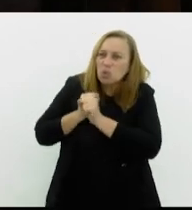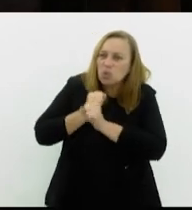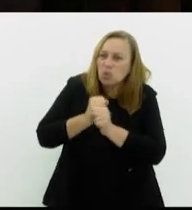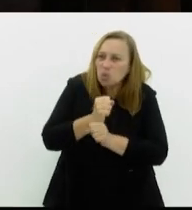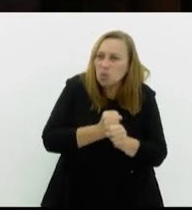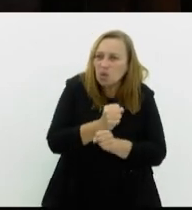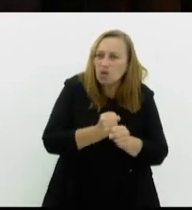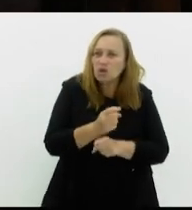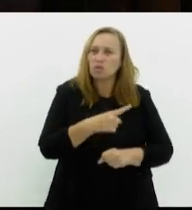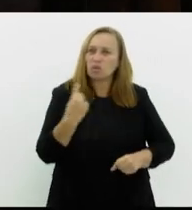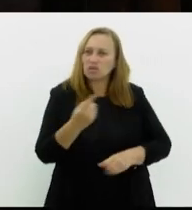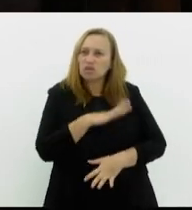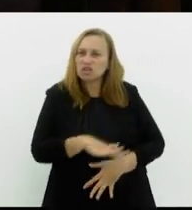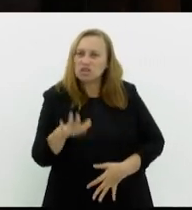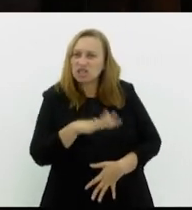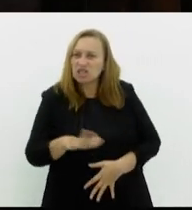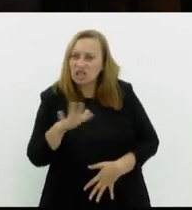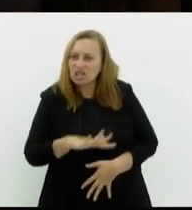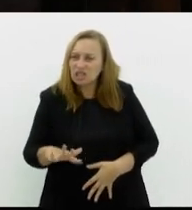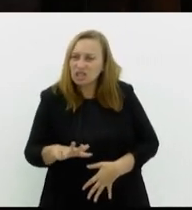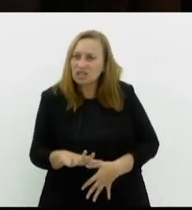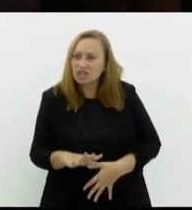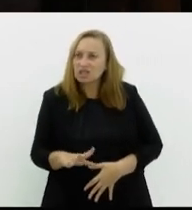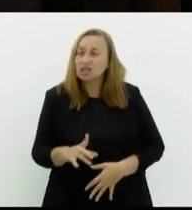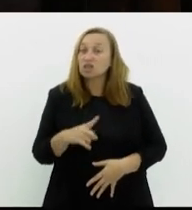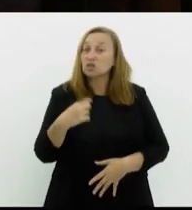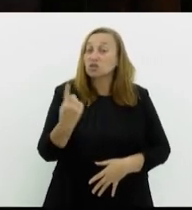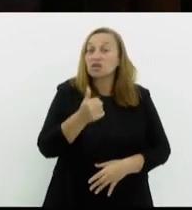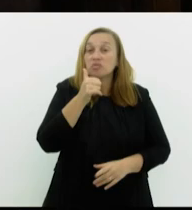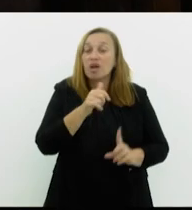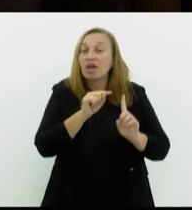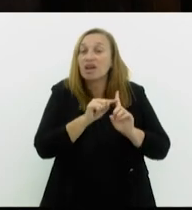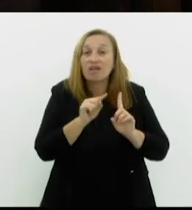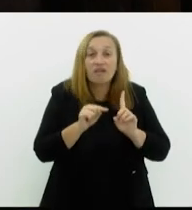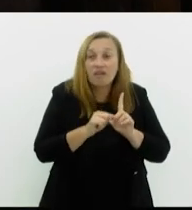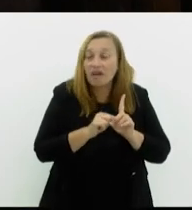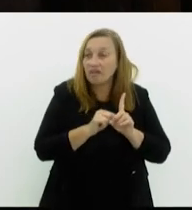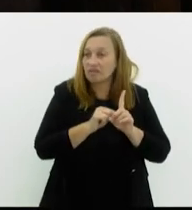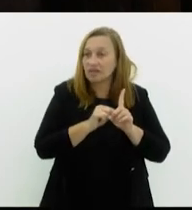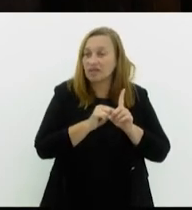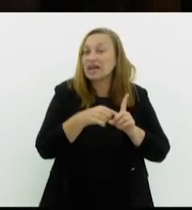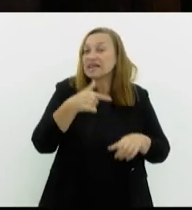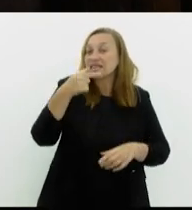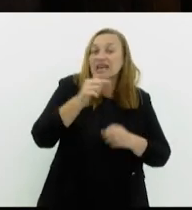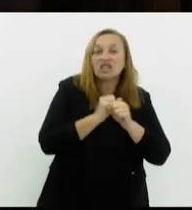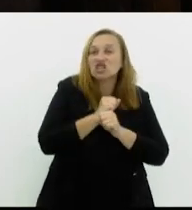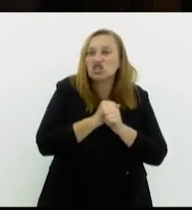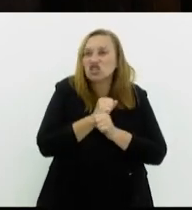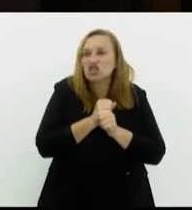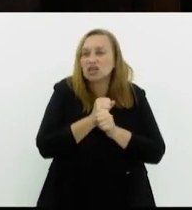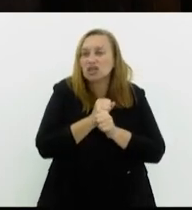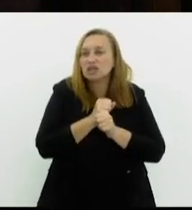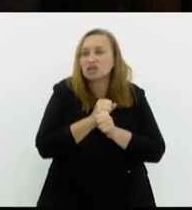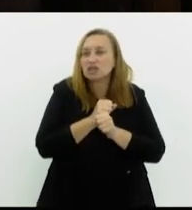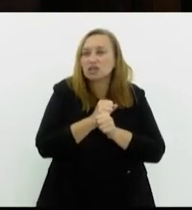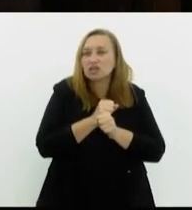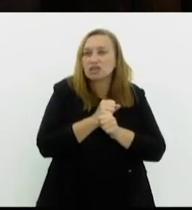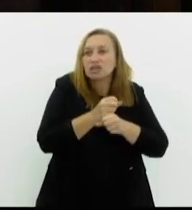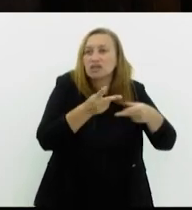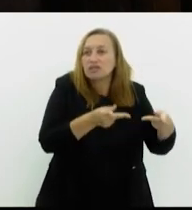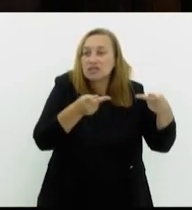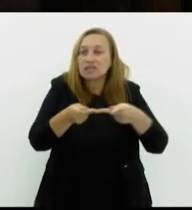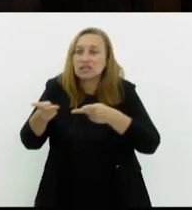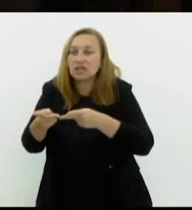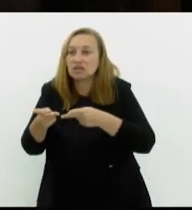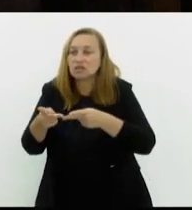com as nossas crianças, com as nossas grávidas, que há 7 anos ficam perambulando pelos